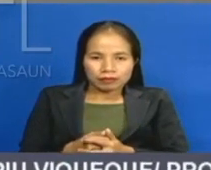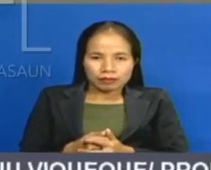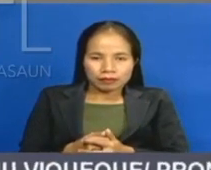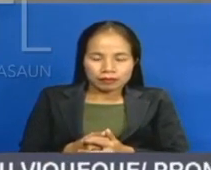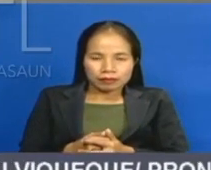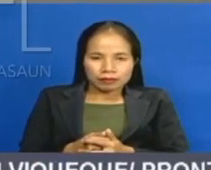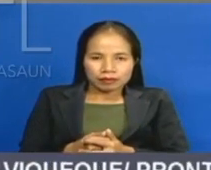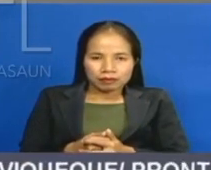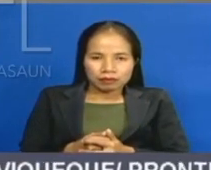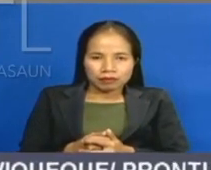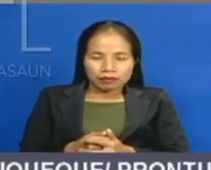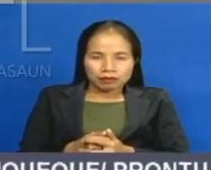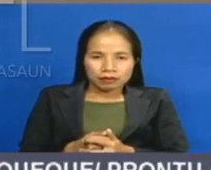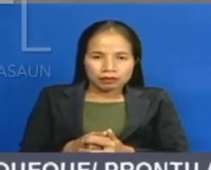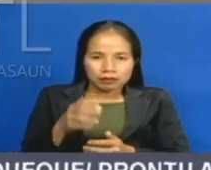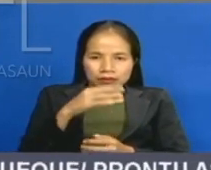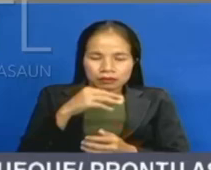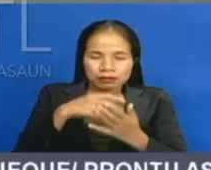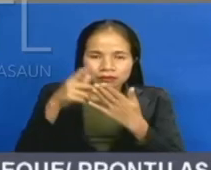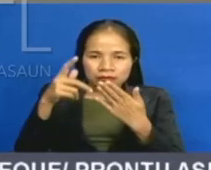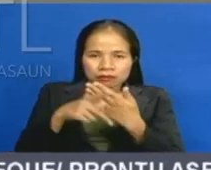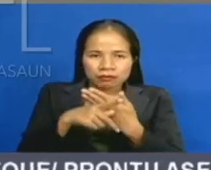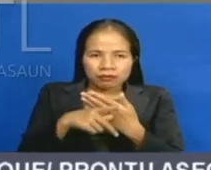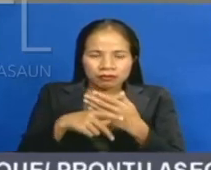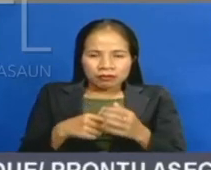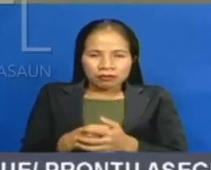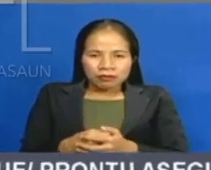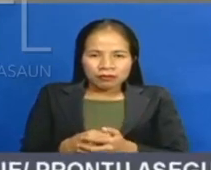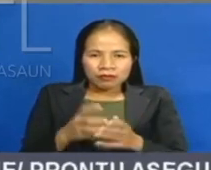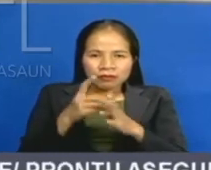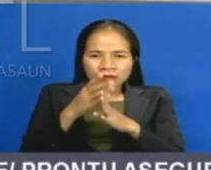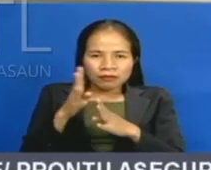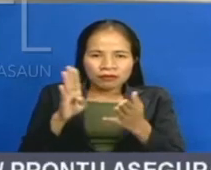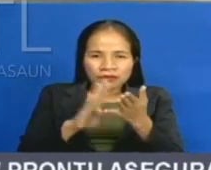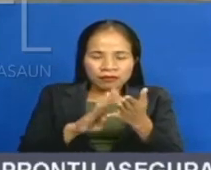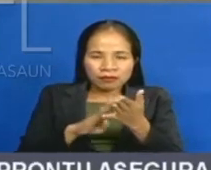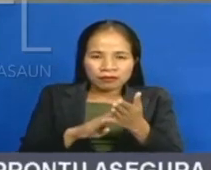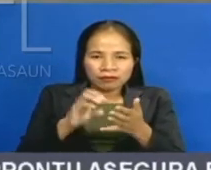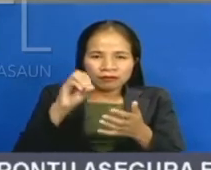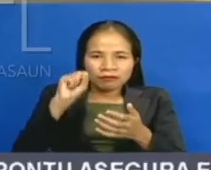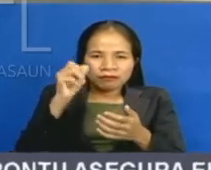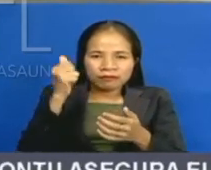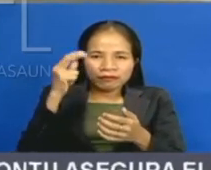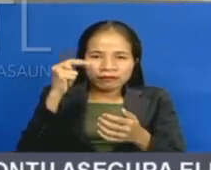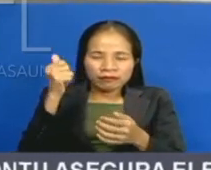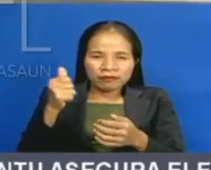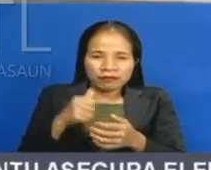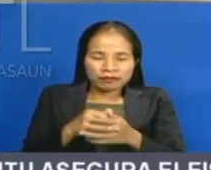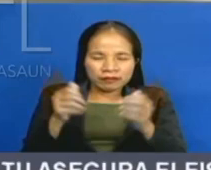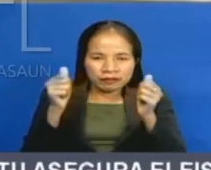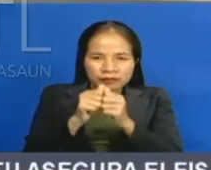kita siap, kita mak program mak tomar ada posse ba, direktur da sekolah kosama, ne betul